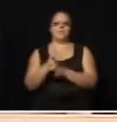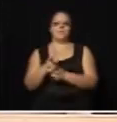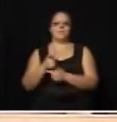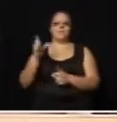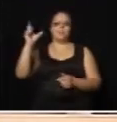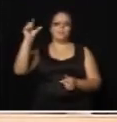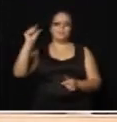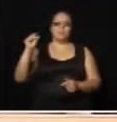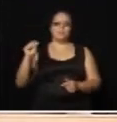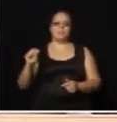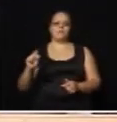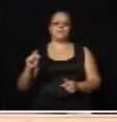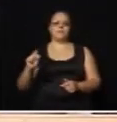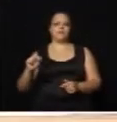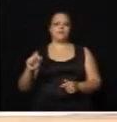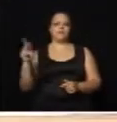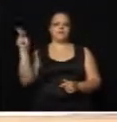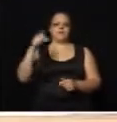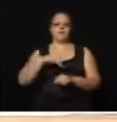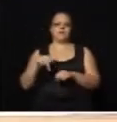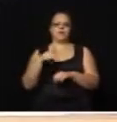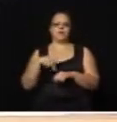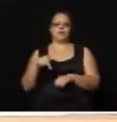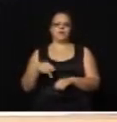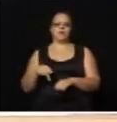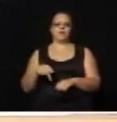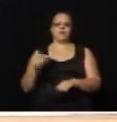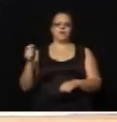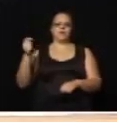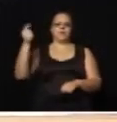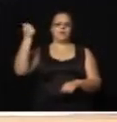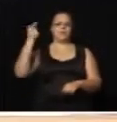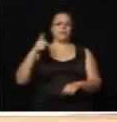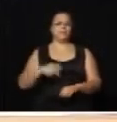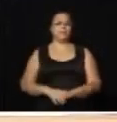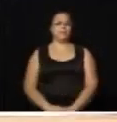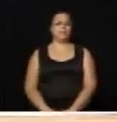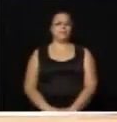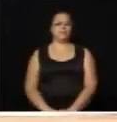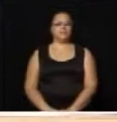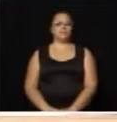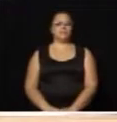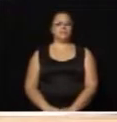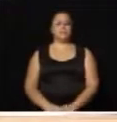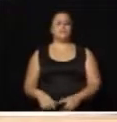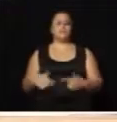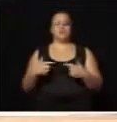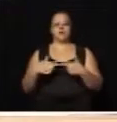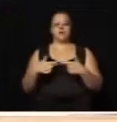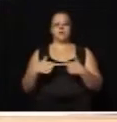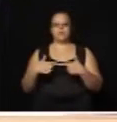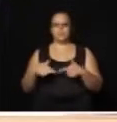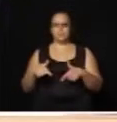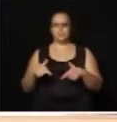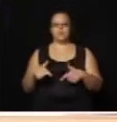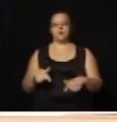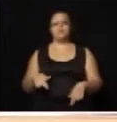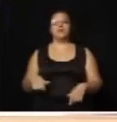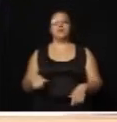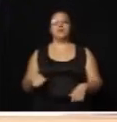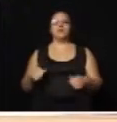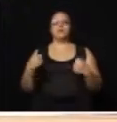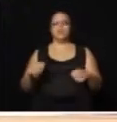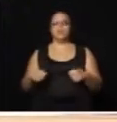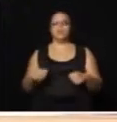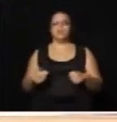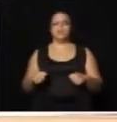que os praticados no Brasil quem que pode mudar tudo isso sobre os dentes a política mas a política com P maiúsculo